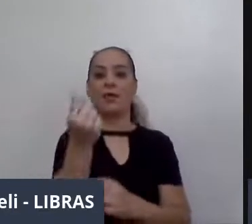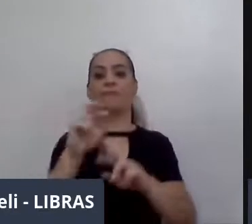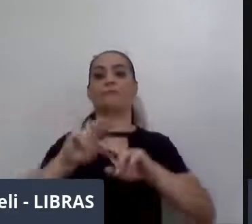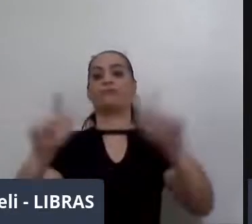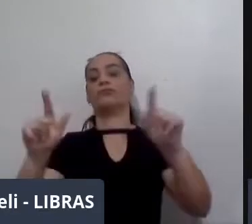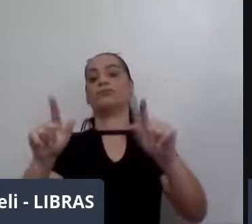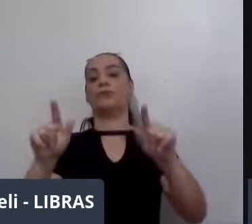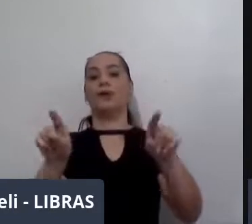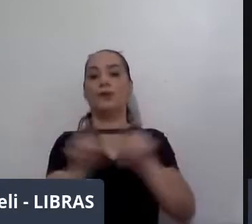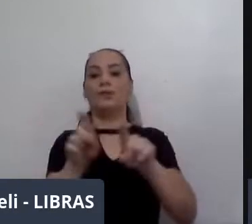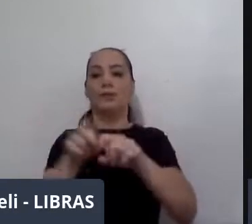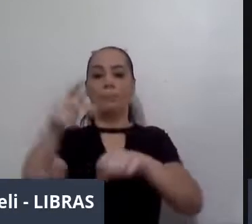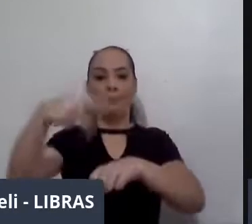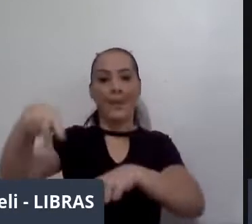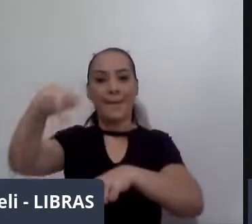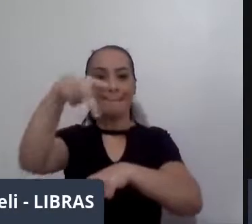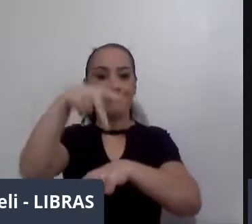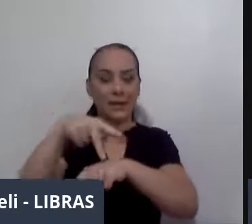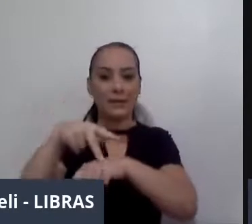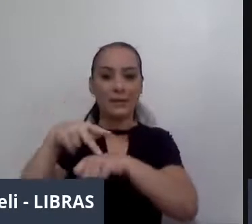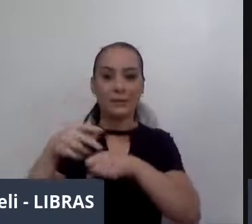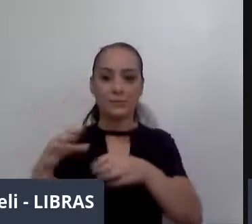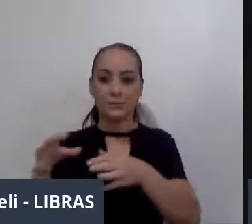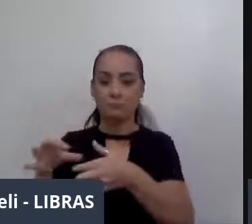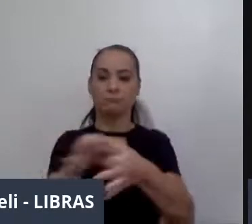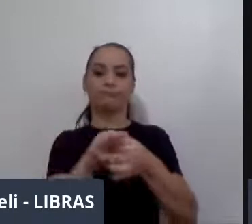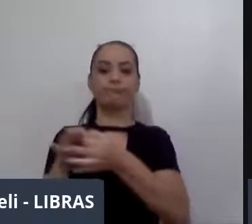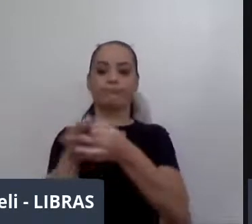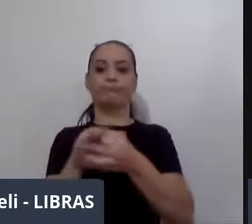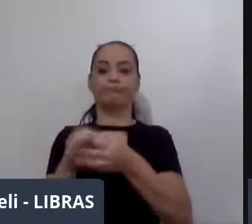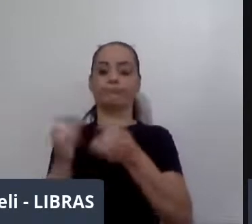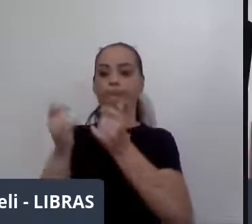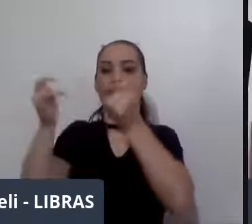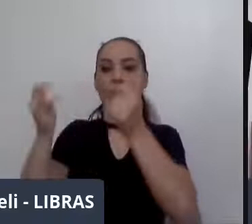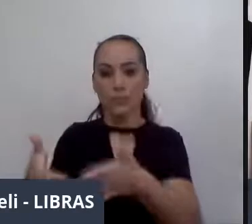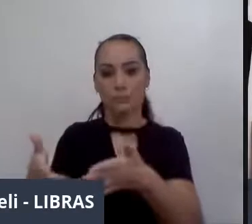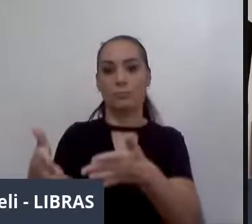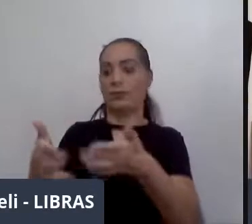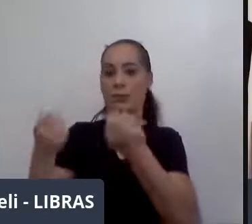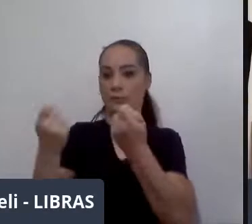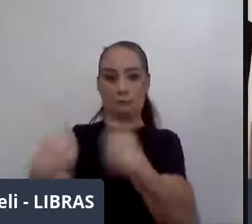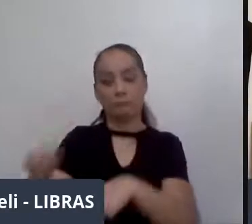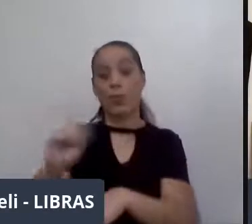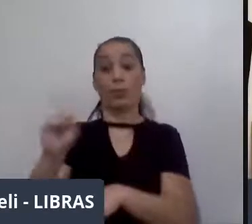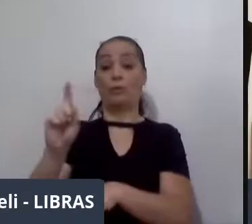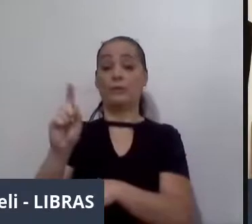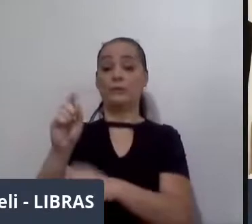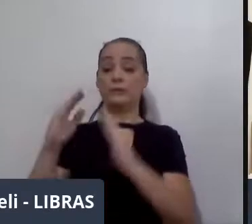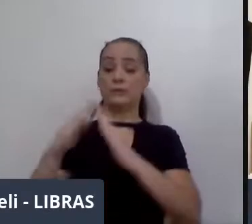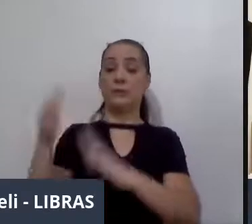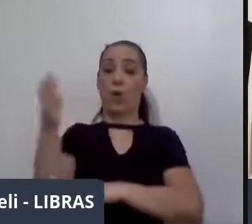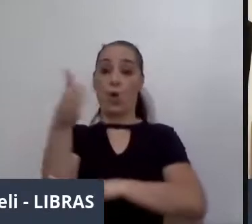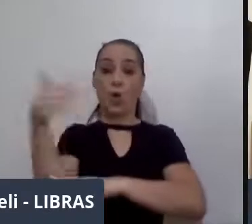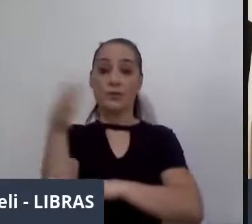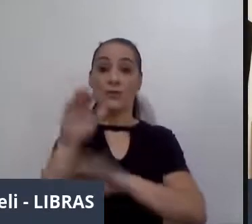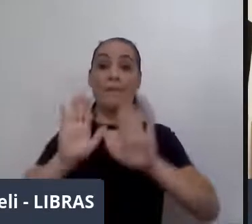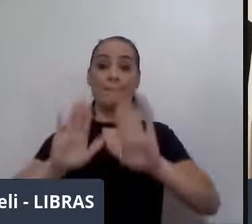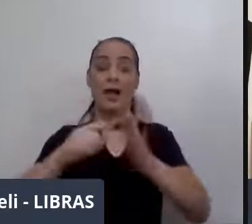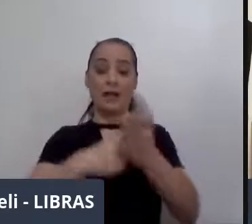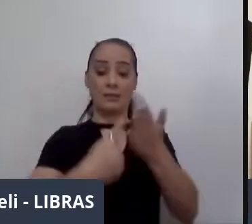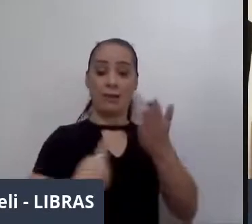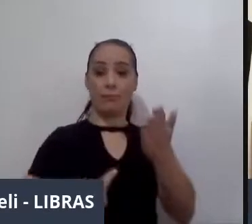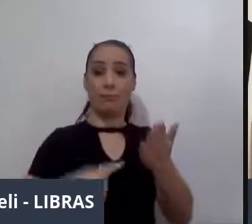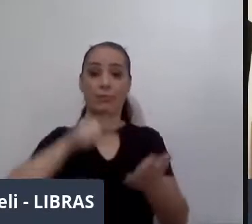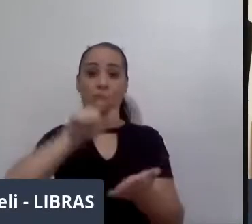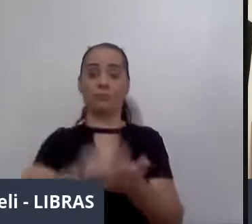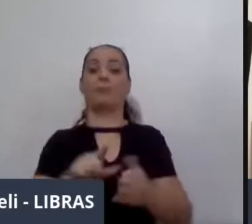que são signatários, eles dispensam a consularização, mas eles obrigatoriamente exigem o apostilamento. Por exemplo,